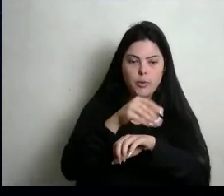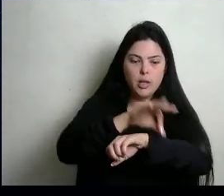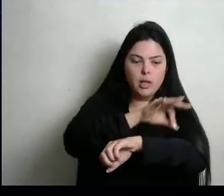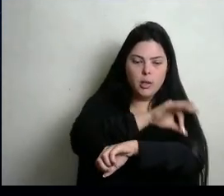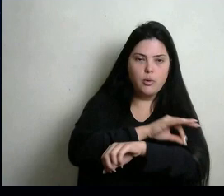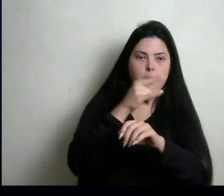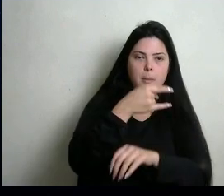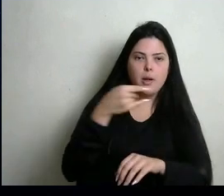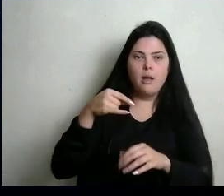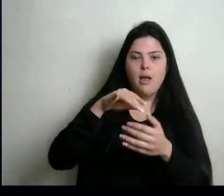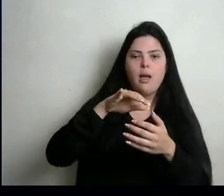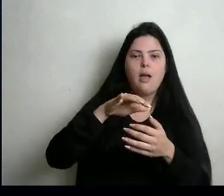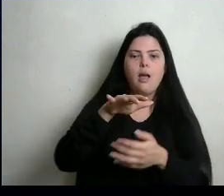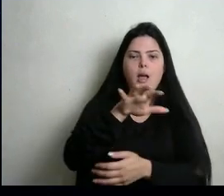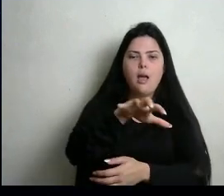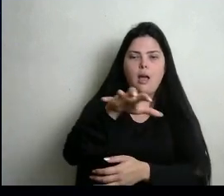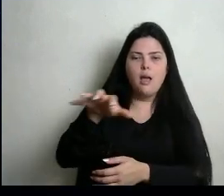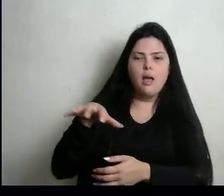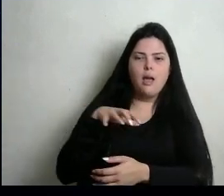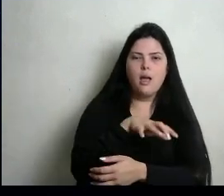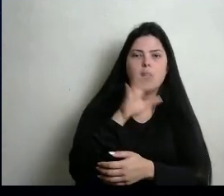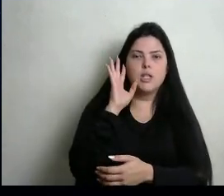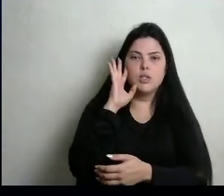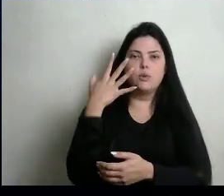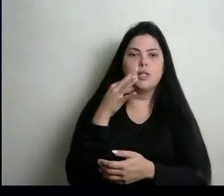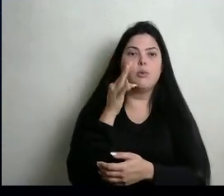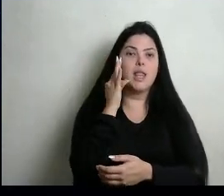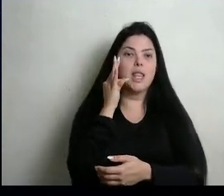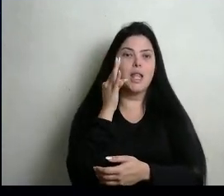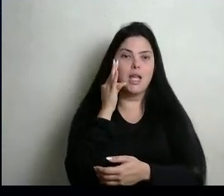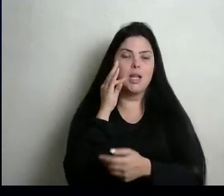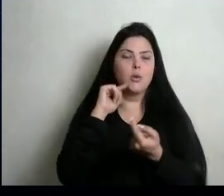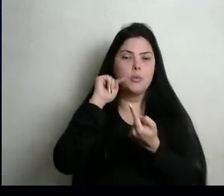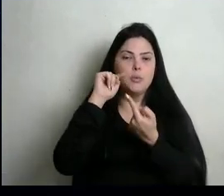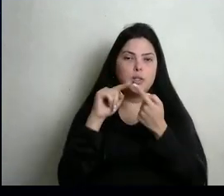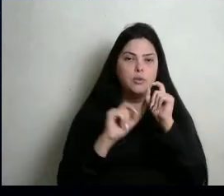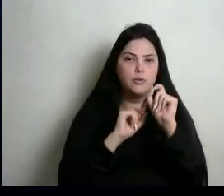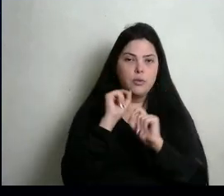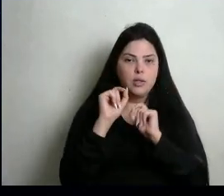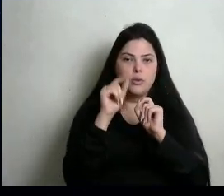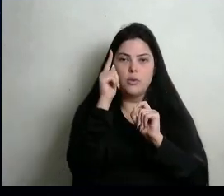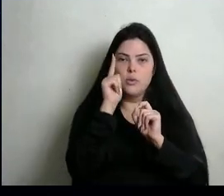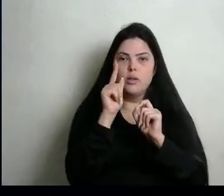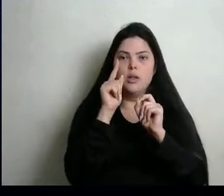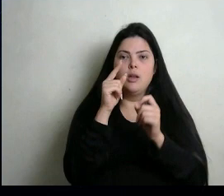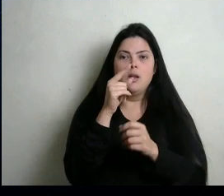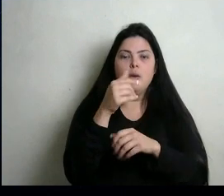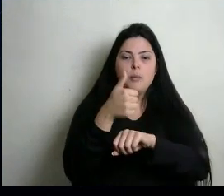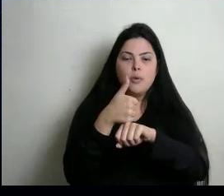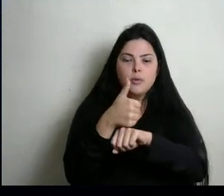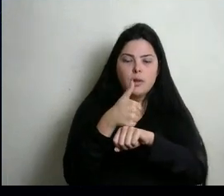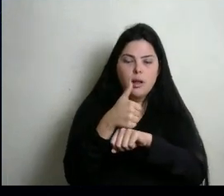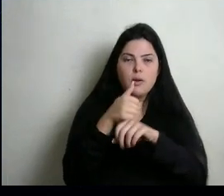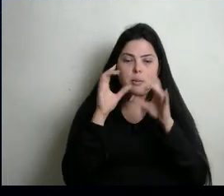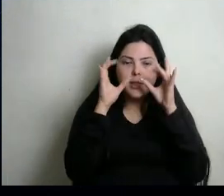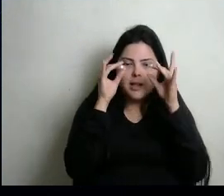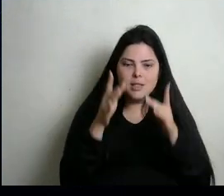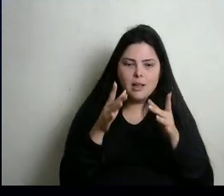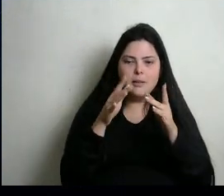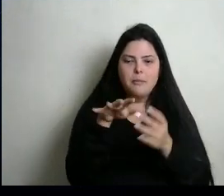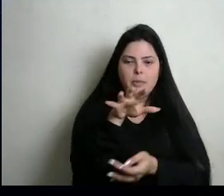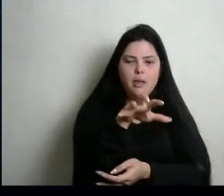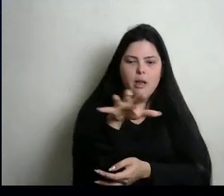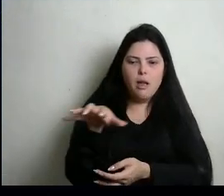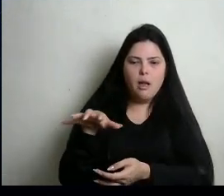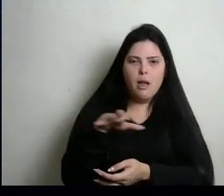áreas de soluções técnicas, que a gente chama, verticais técnicas, para que a gente possa, como arquiteto, se especializar de fato em algumas áreas. Então, a gente tem a